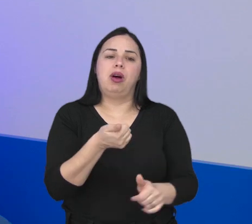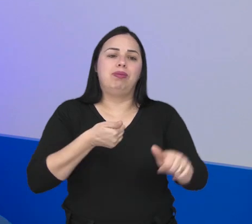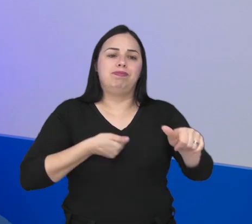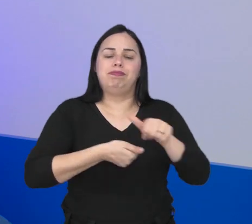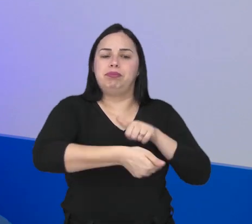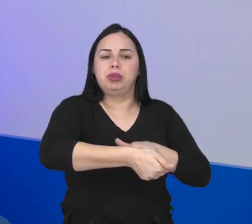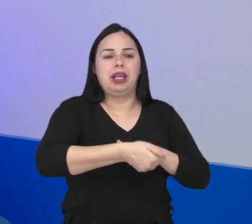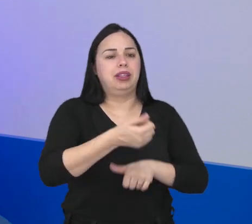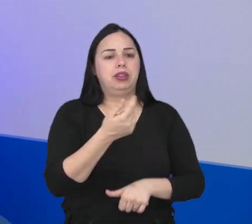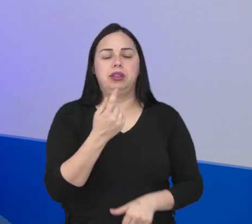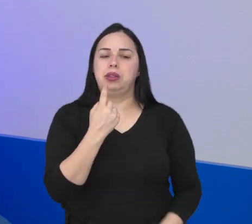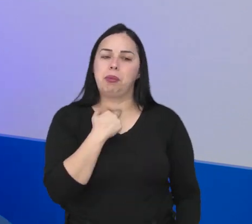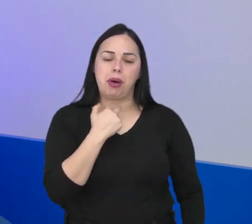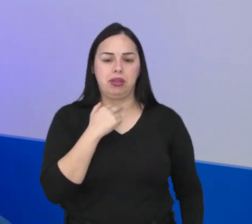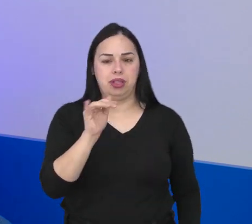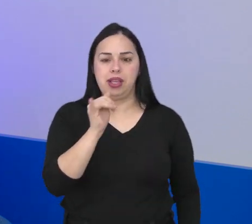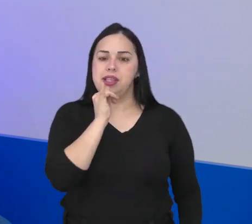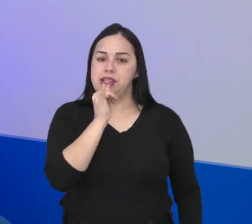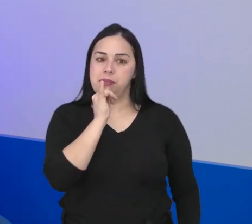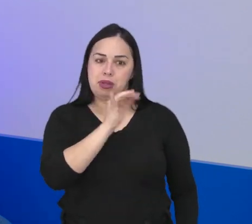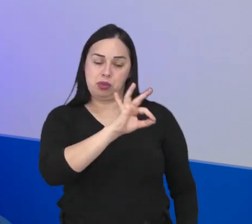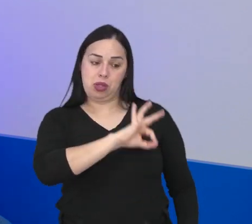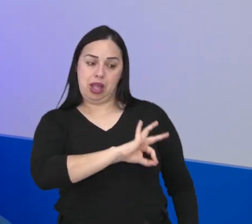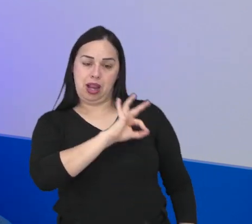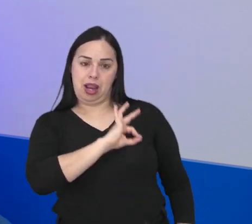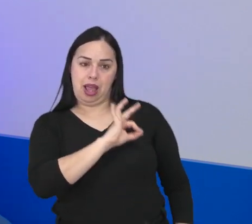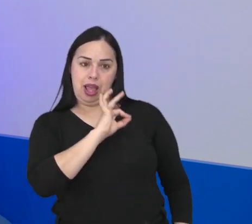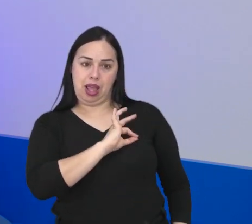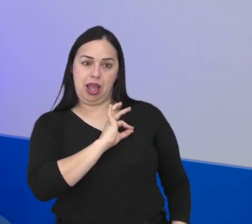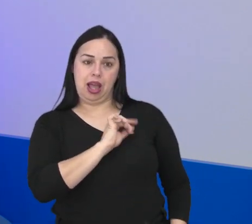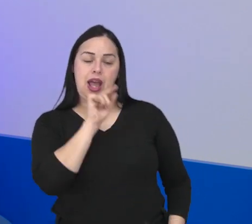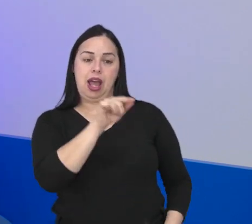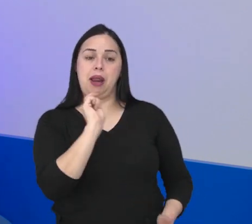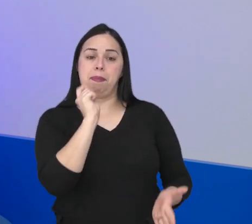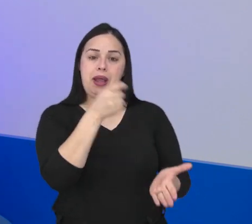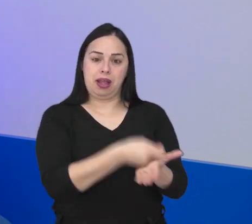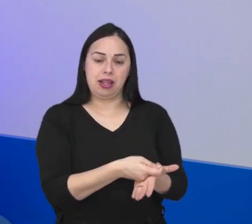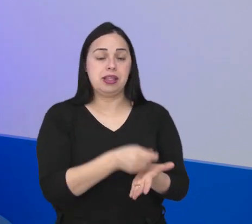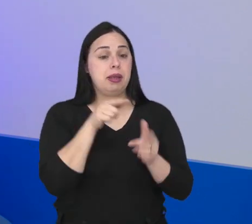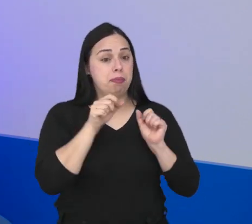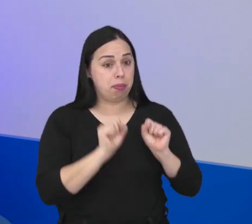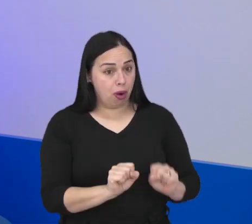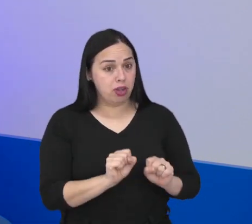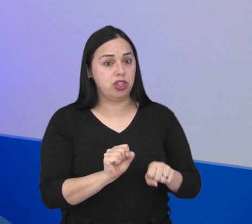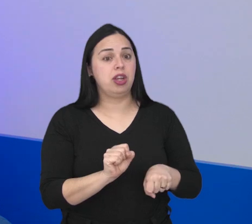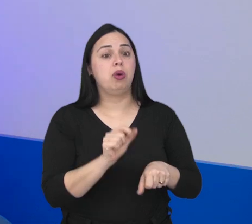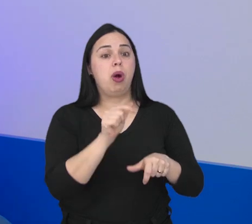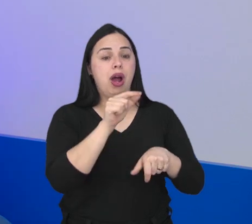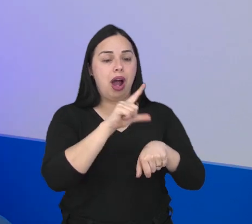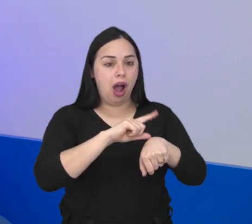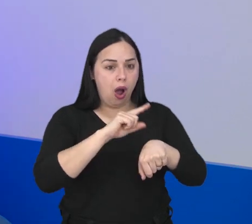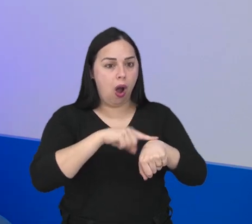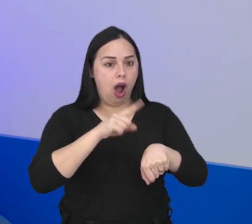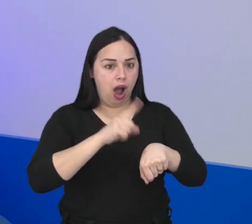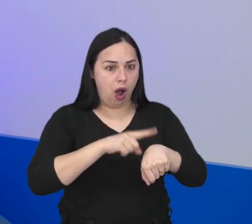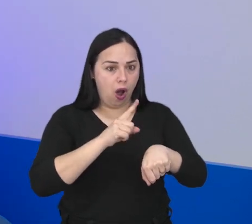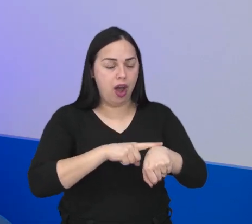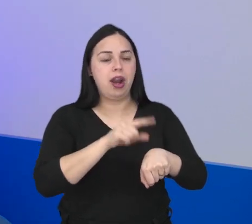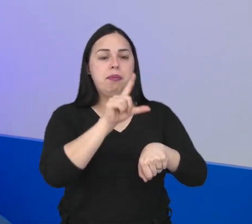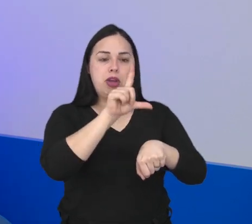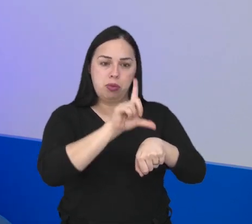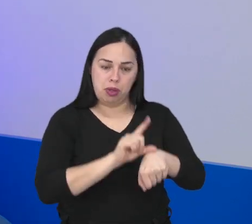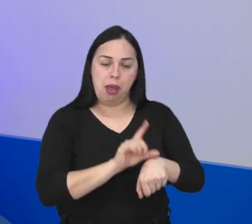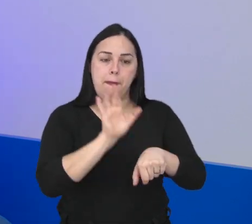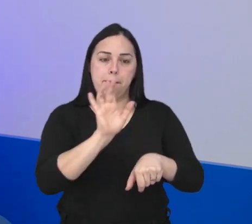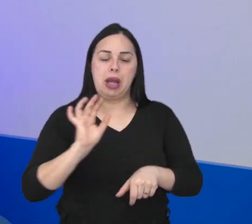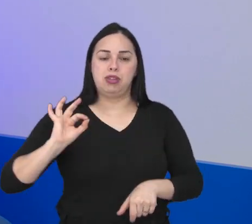unilateralmente. Então, se você paga um X de salário para um X de horas, você pode até diminuir as horas, sim, para o trabalhador, mas isso tem que ser algo